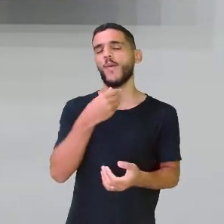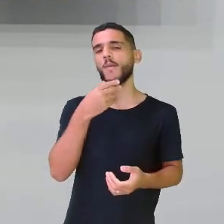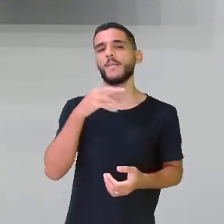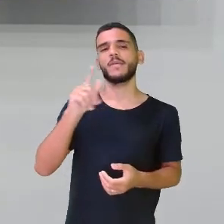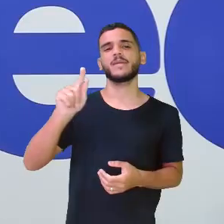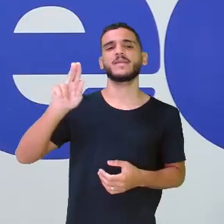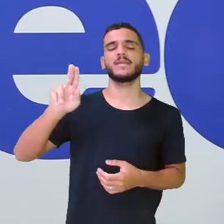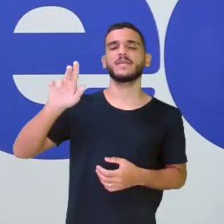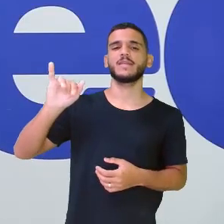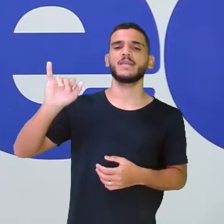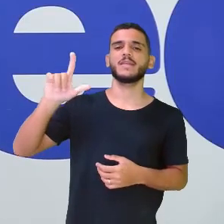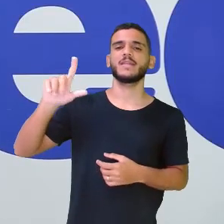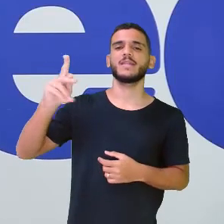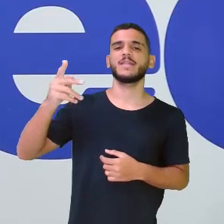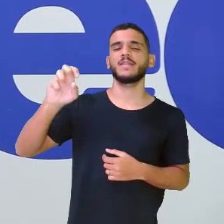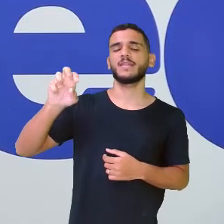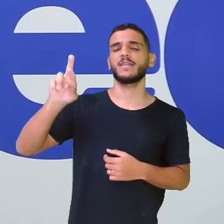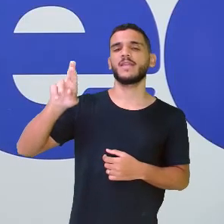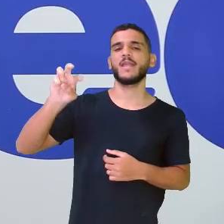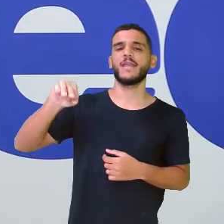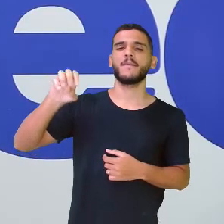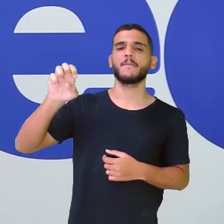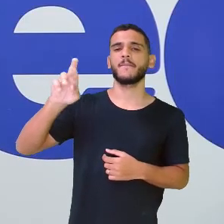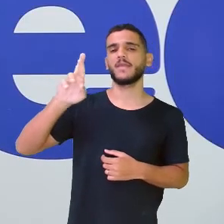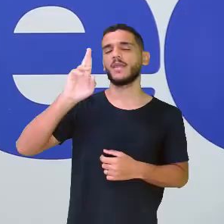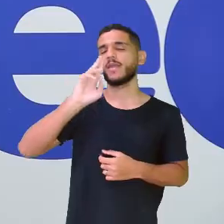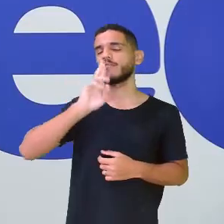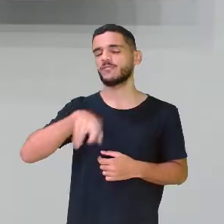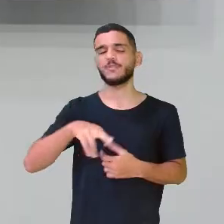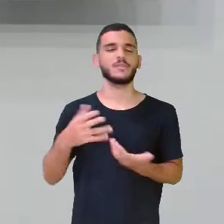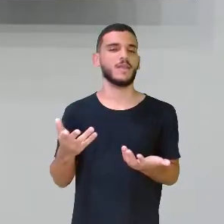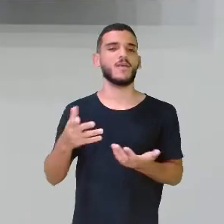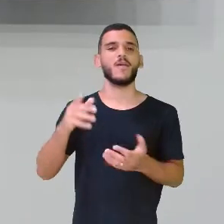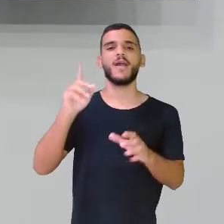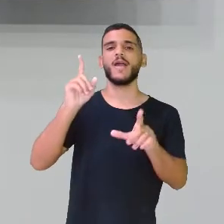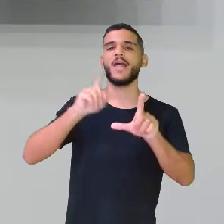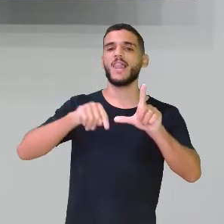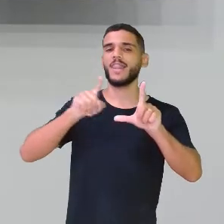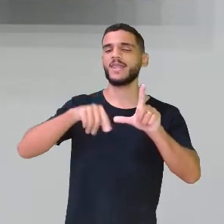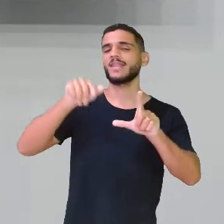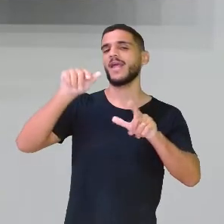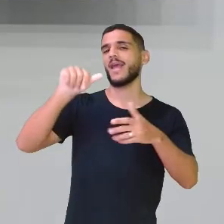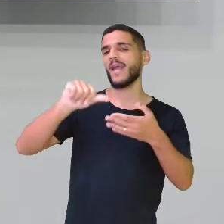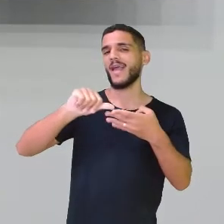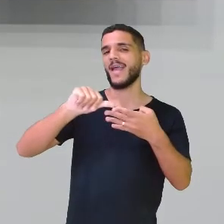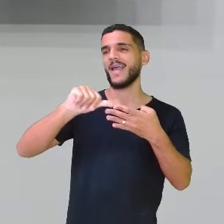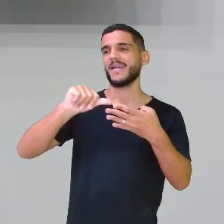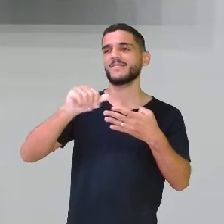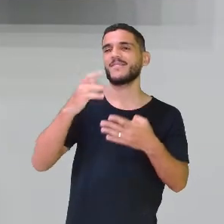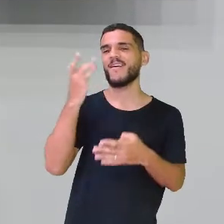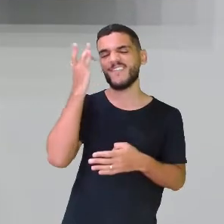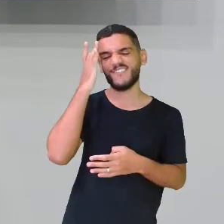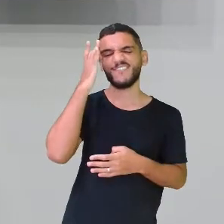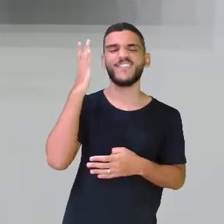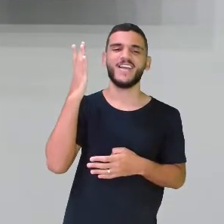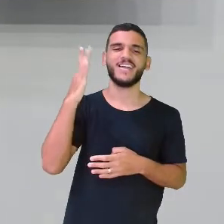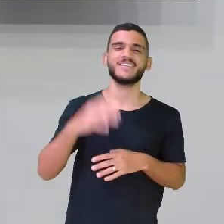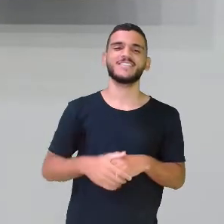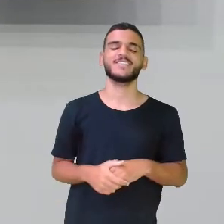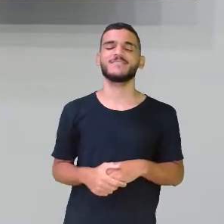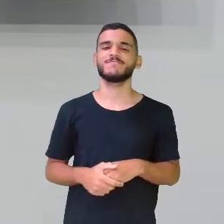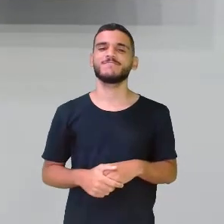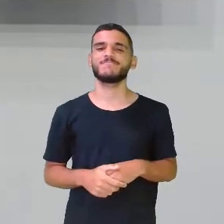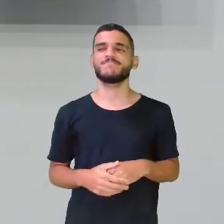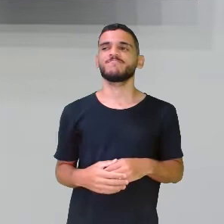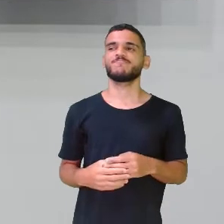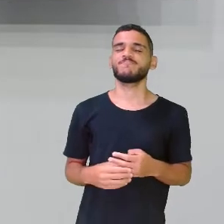E aí? Letra A, Guilherme respondeu agora. Foi fácil, né? Foi mel na